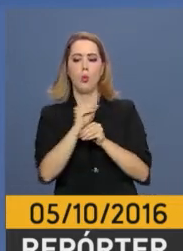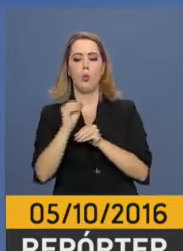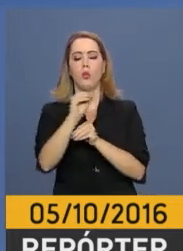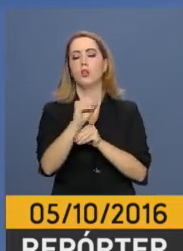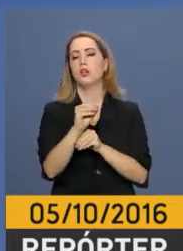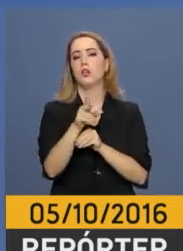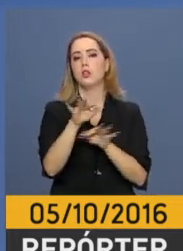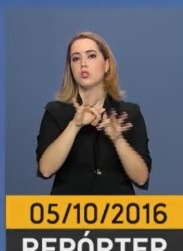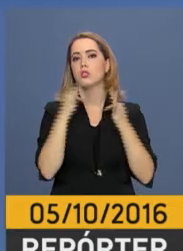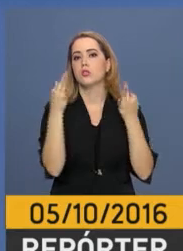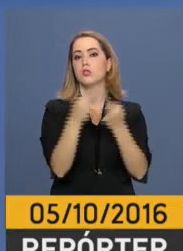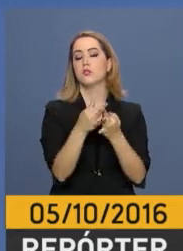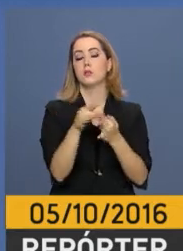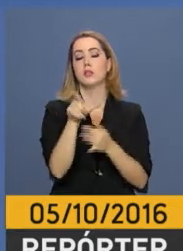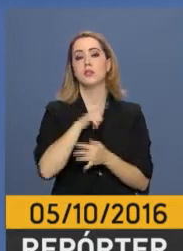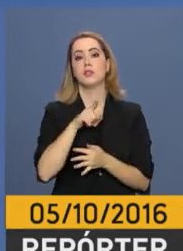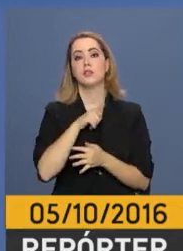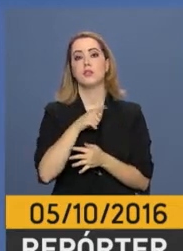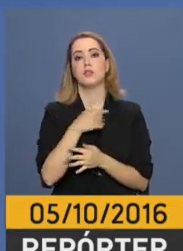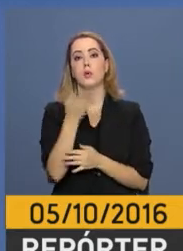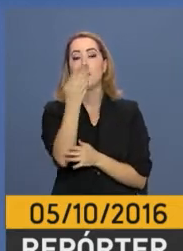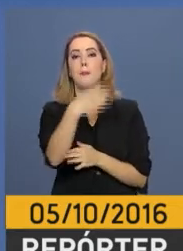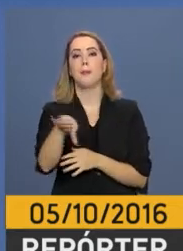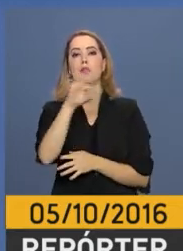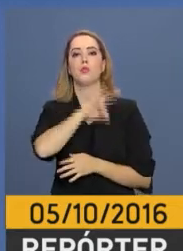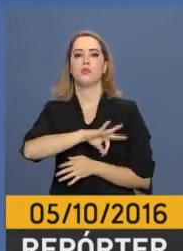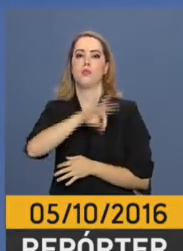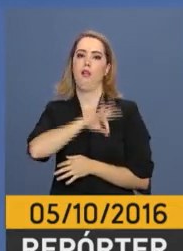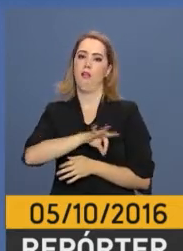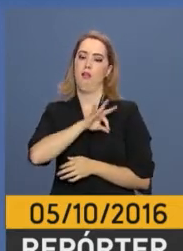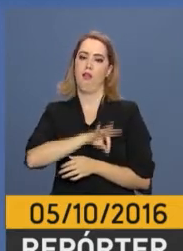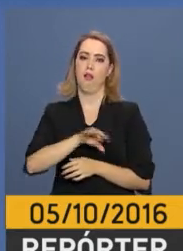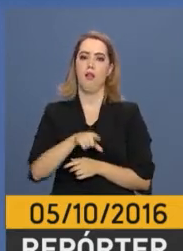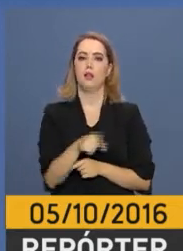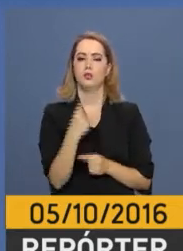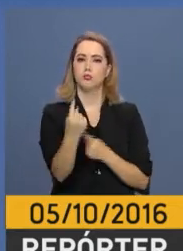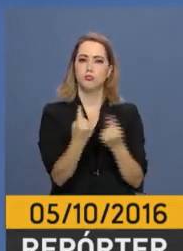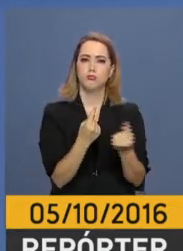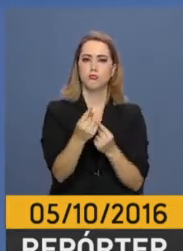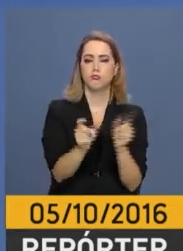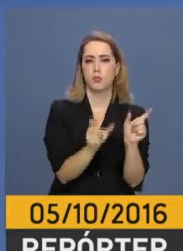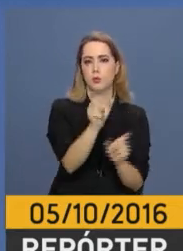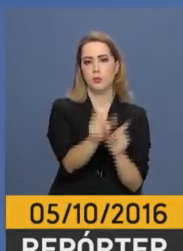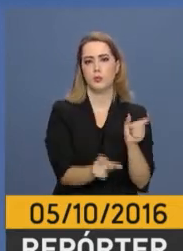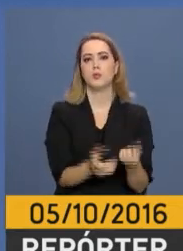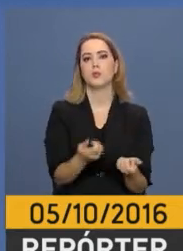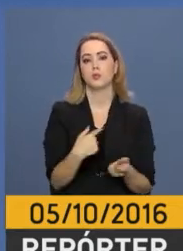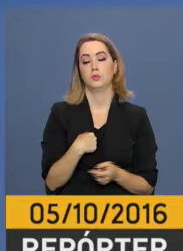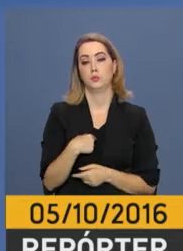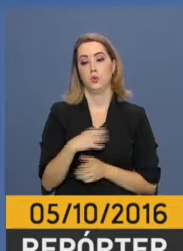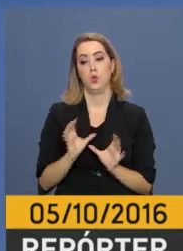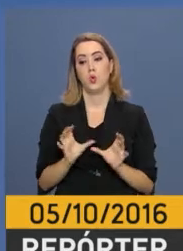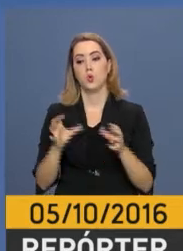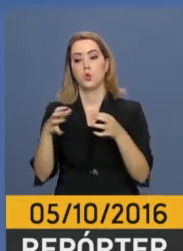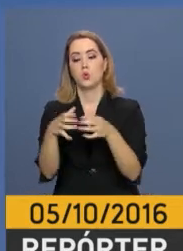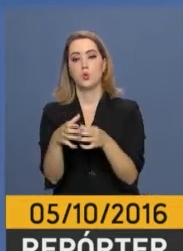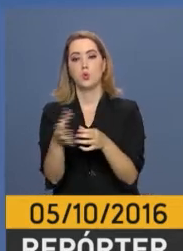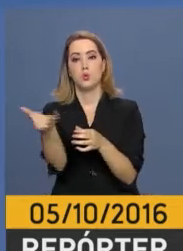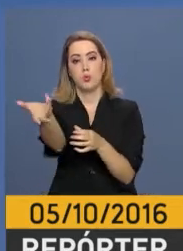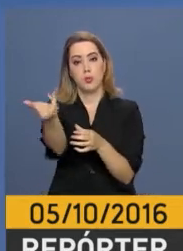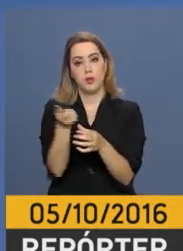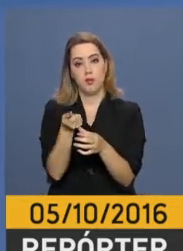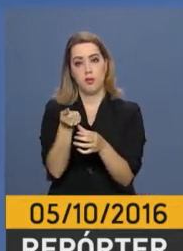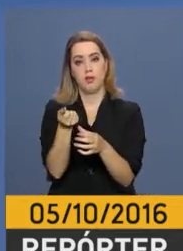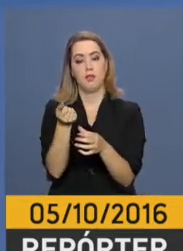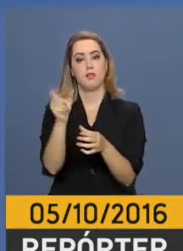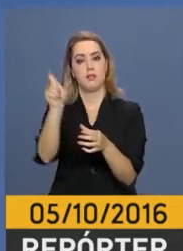per capta a renda das famílias do bolsa família é muito menor do que isso né então nós estamos